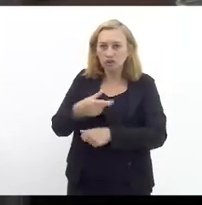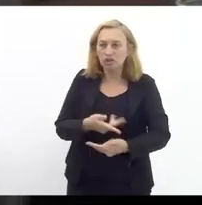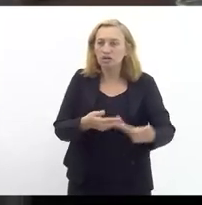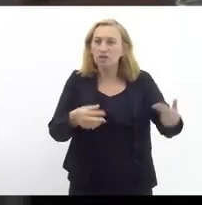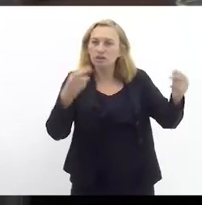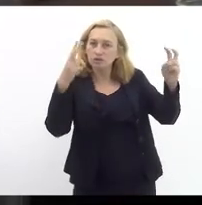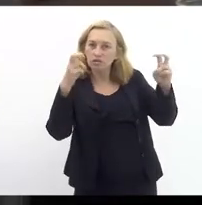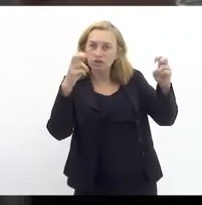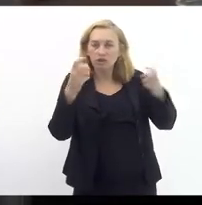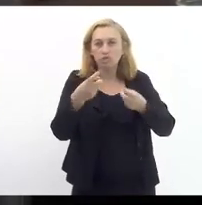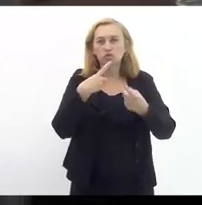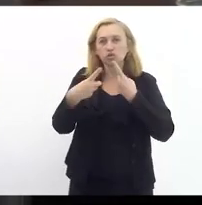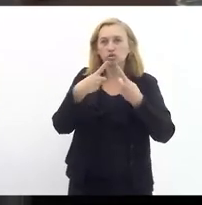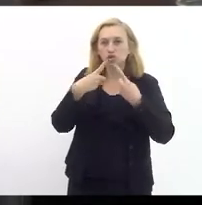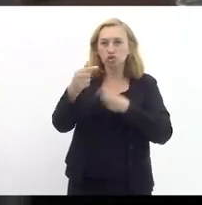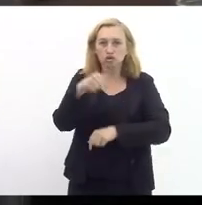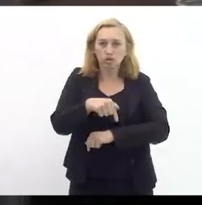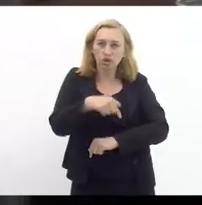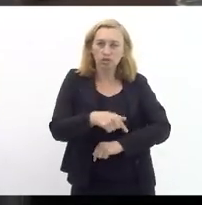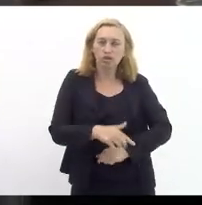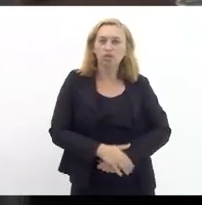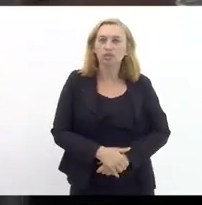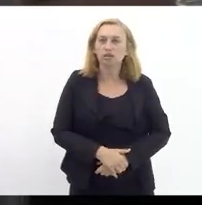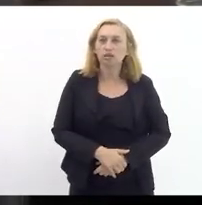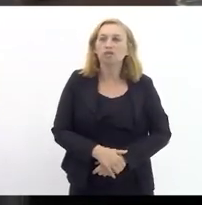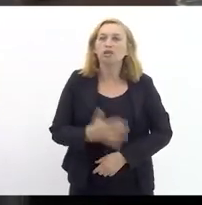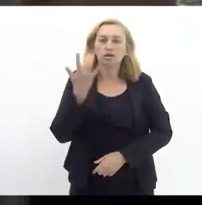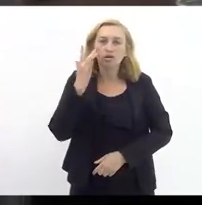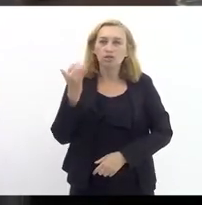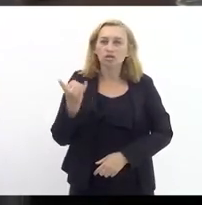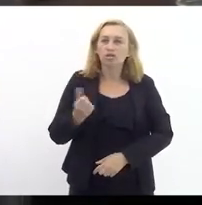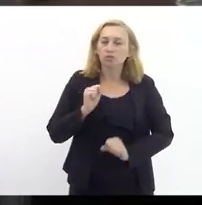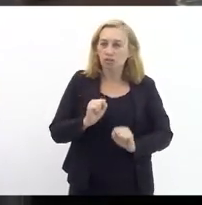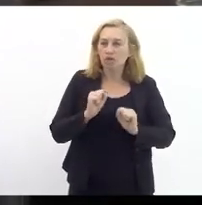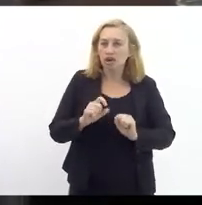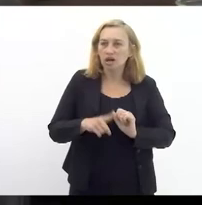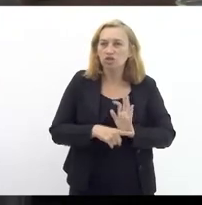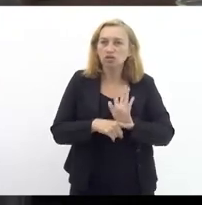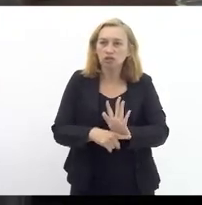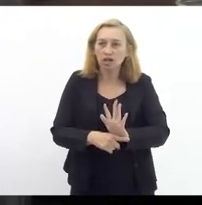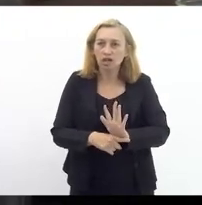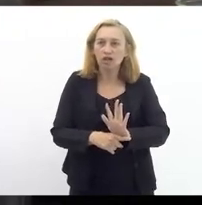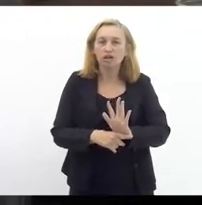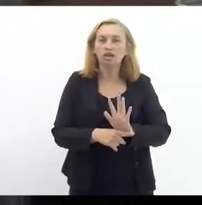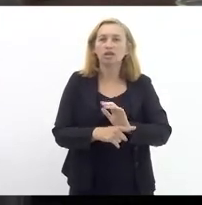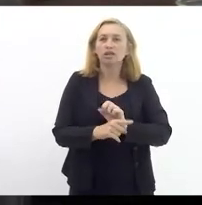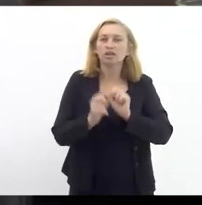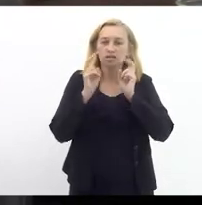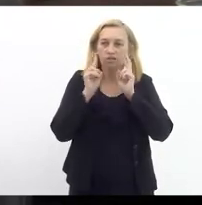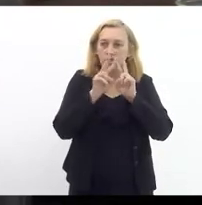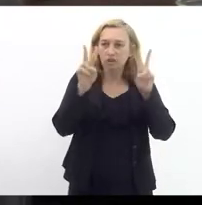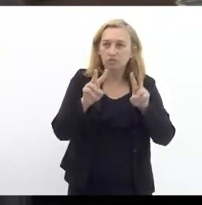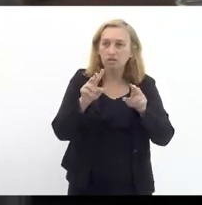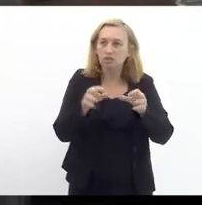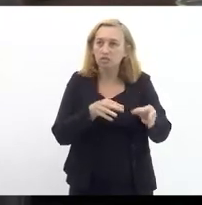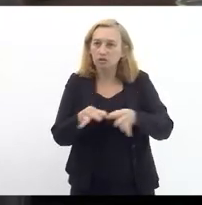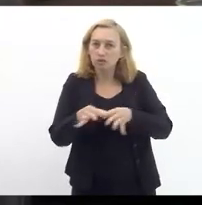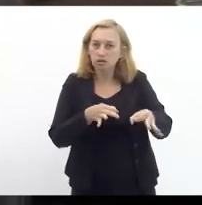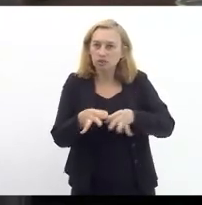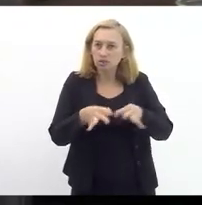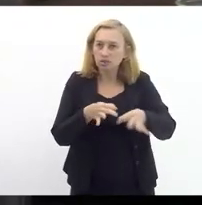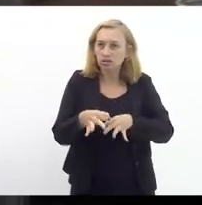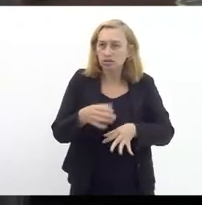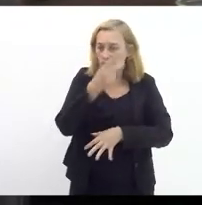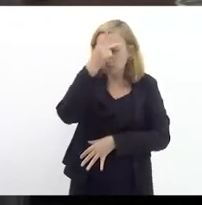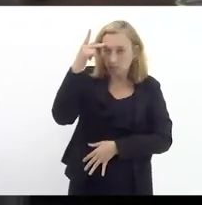estão sendo discutidos aqui e que eu acho que pode contribuir muito, tanto para dar visibilidade para a organização dos